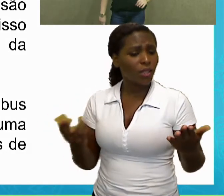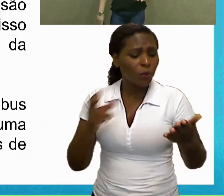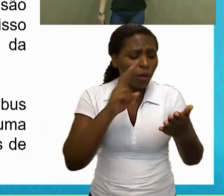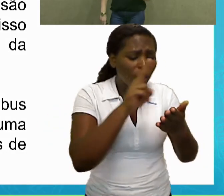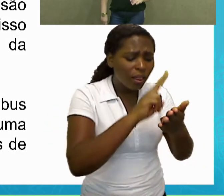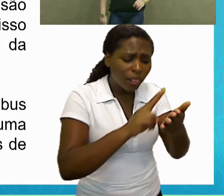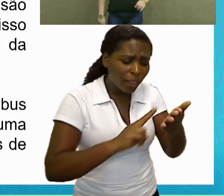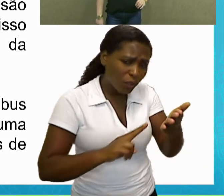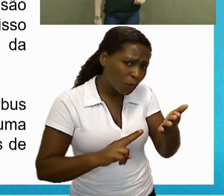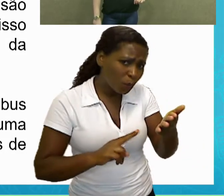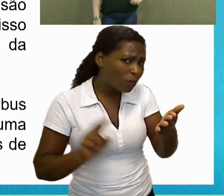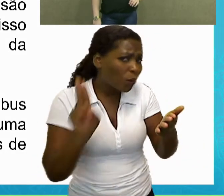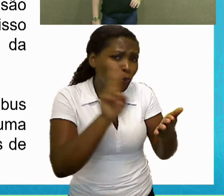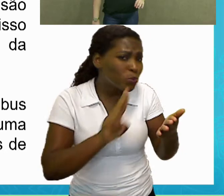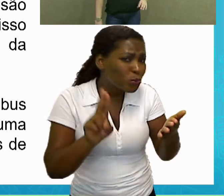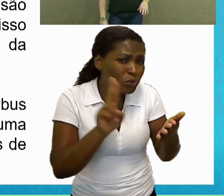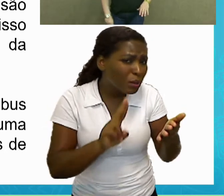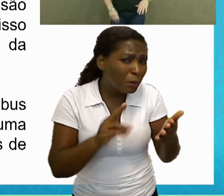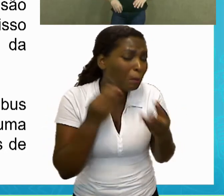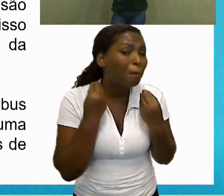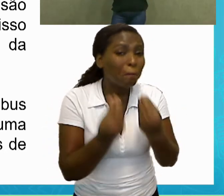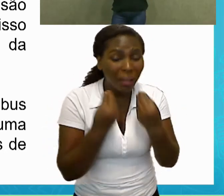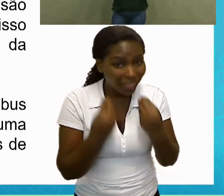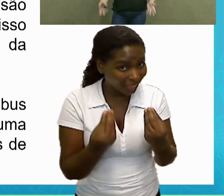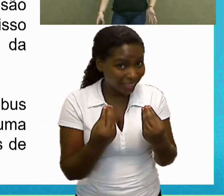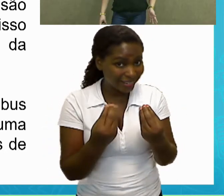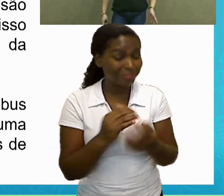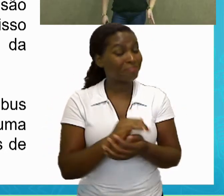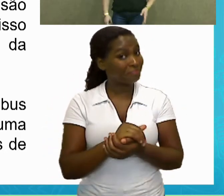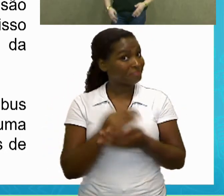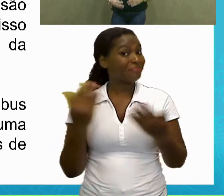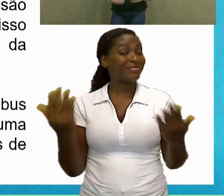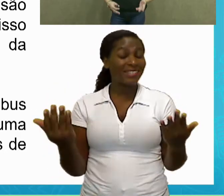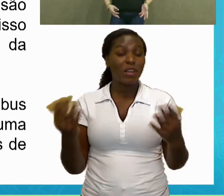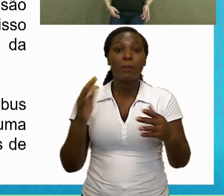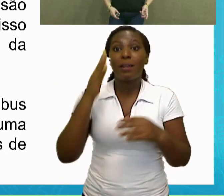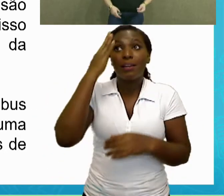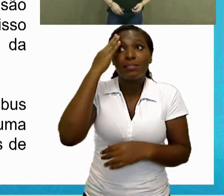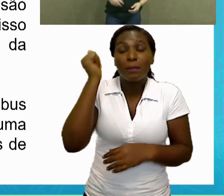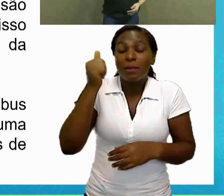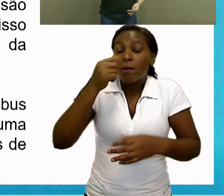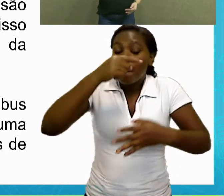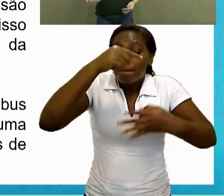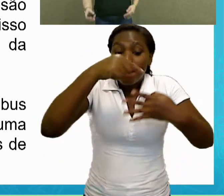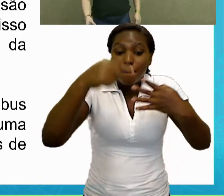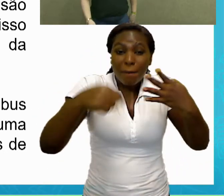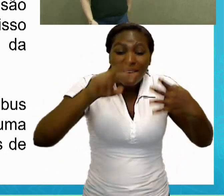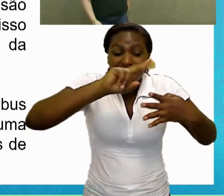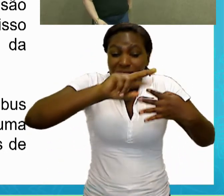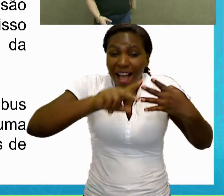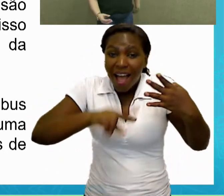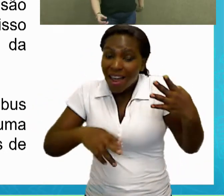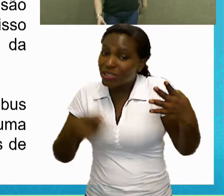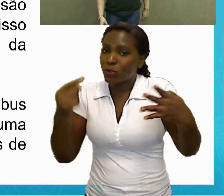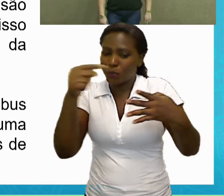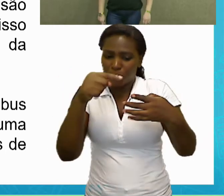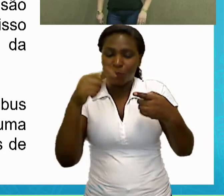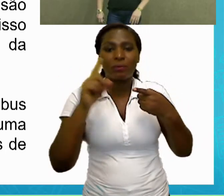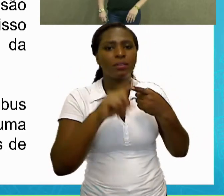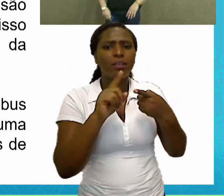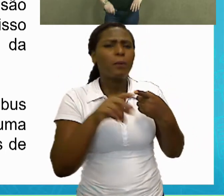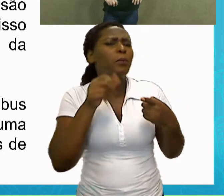o ato de ler para sabermos muitas coisas, entre elas, qual ônibus nós devemos